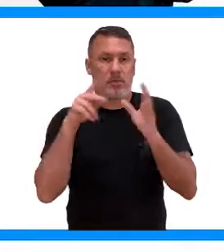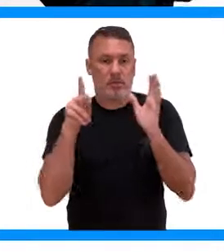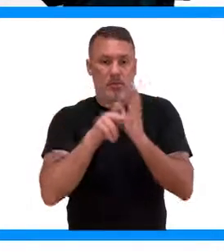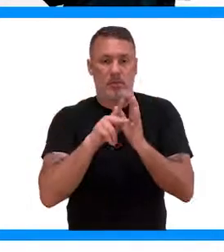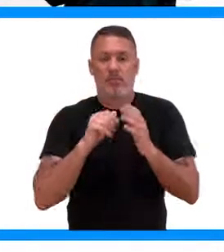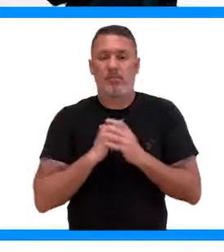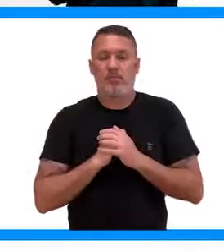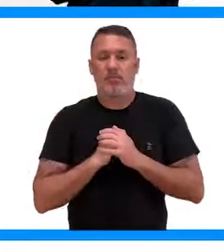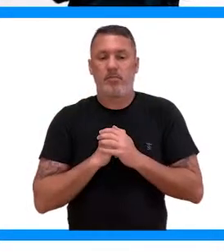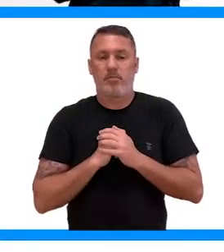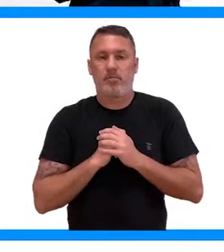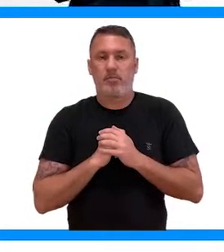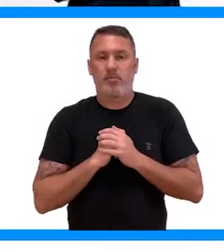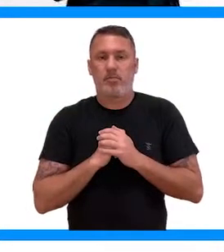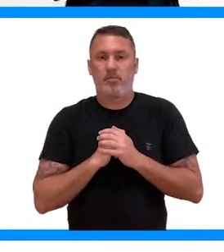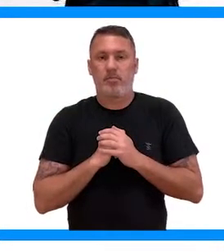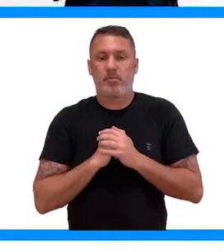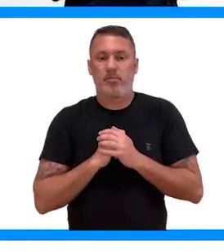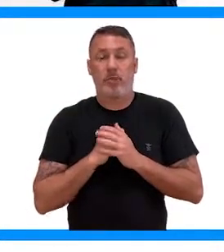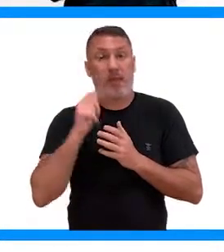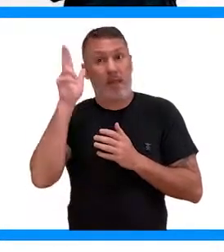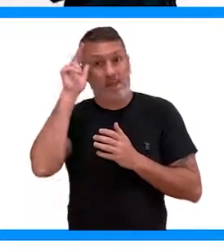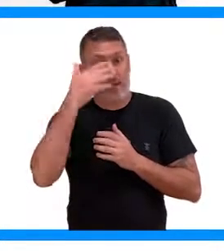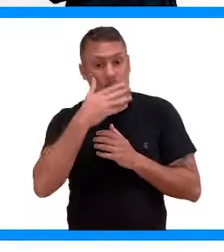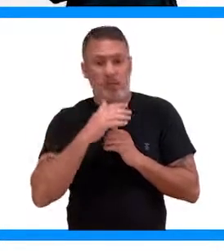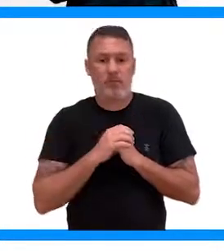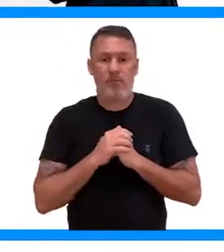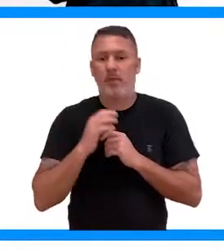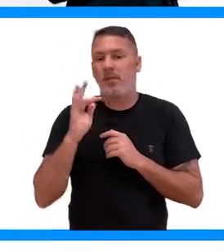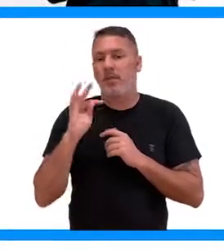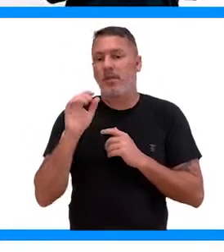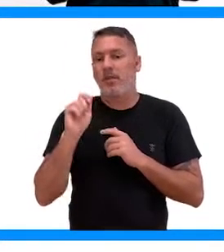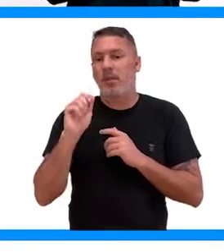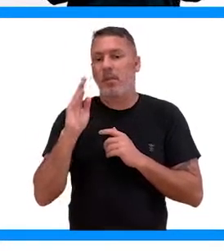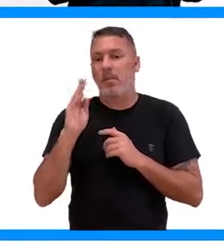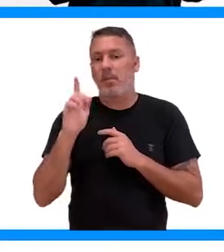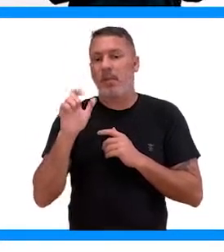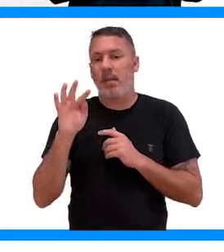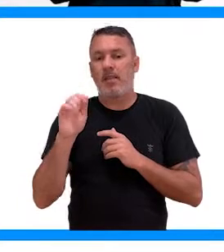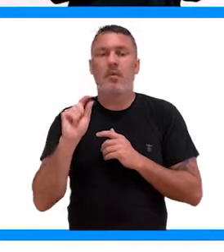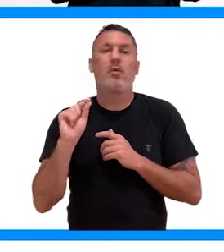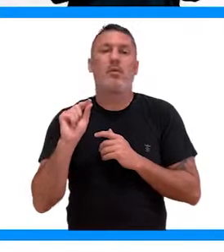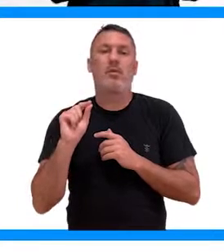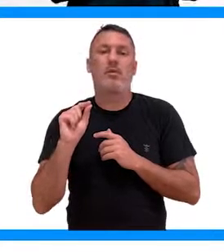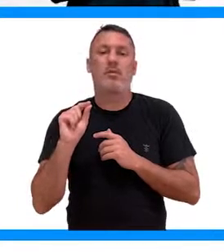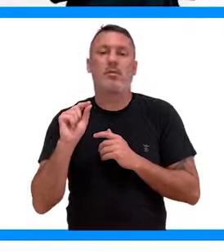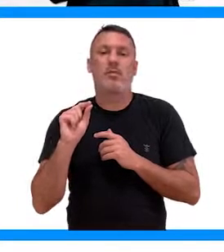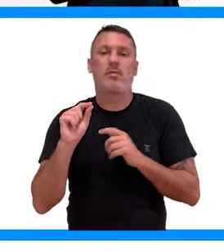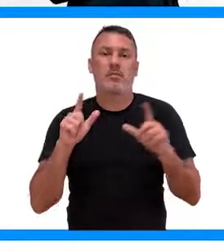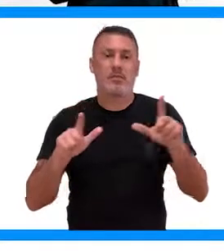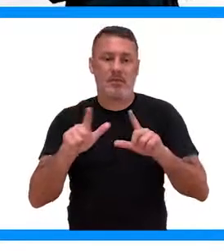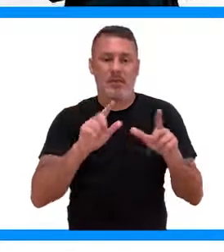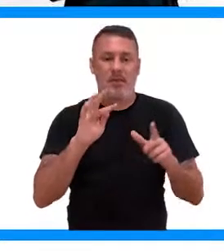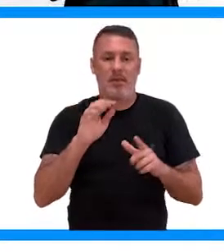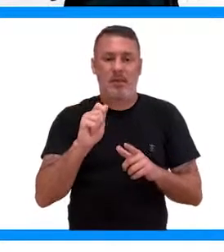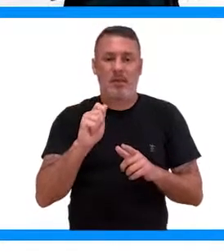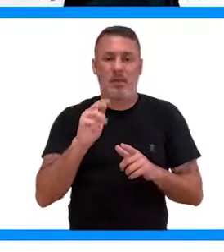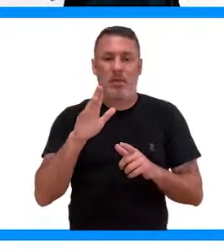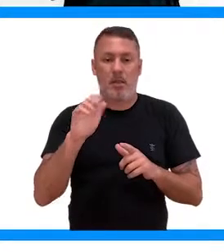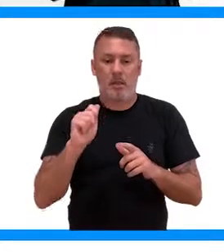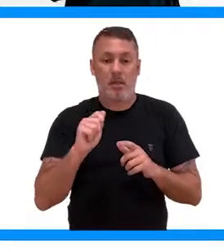para a gente descobrir qual é a forte. E aí é cavalo. Tableta, então